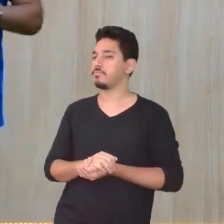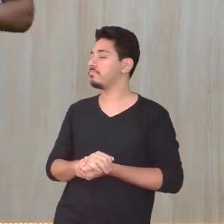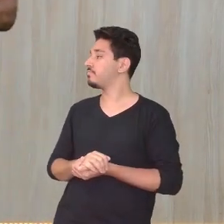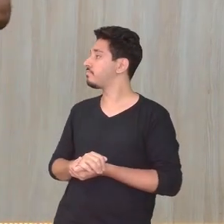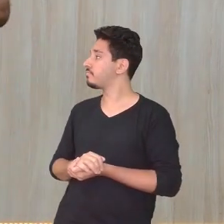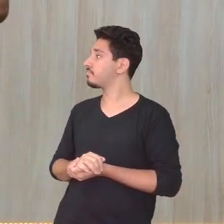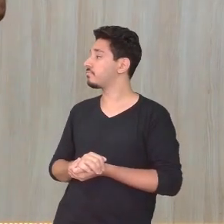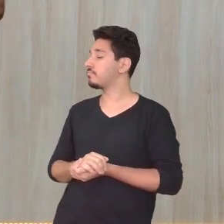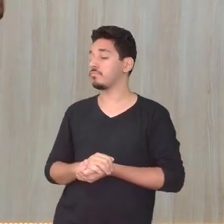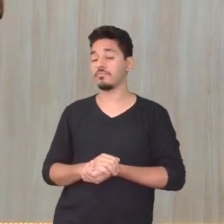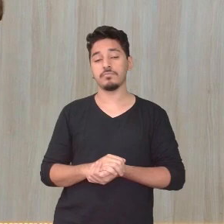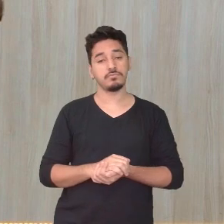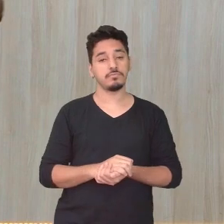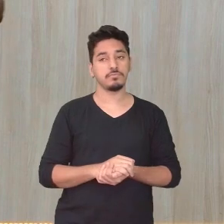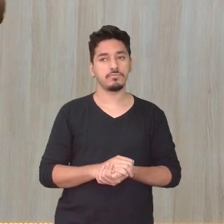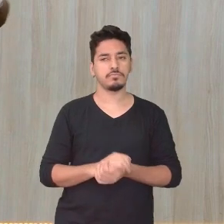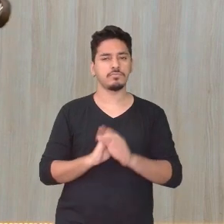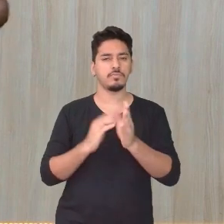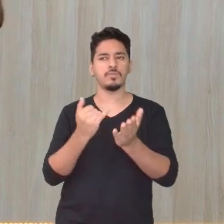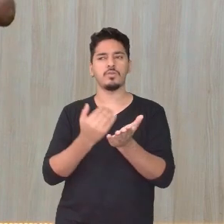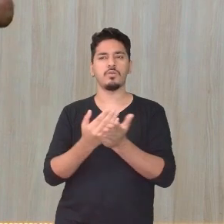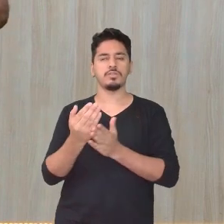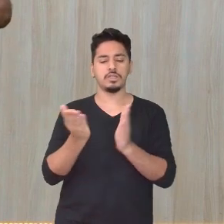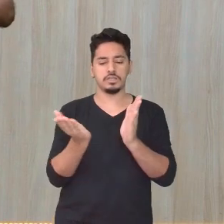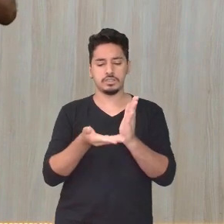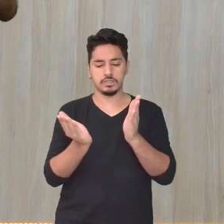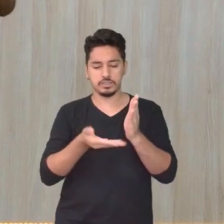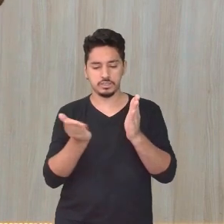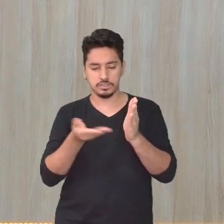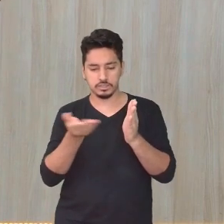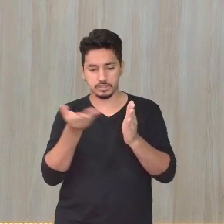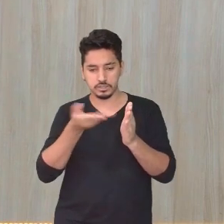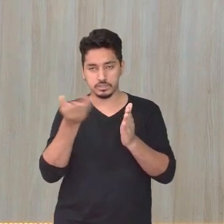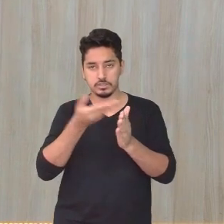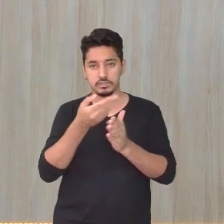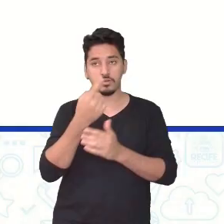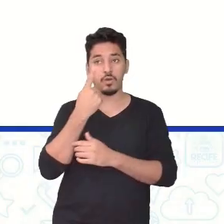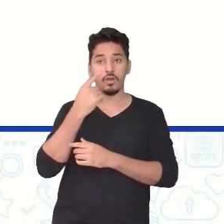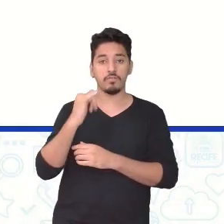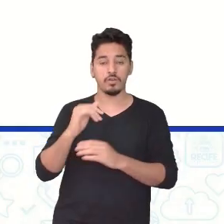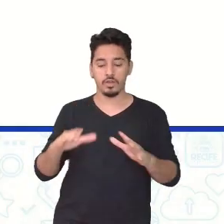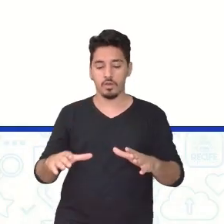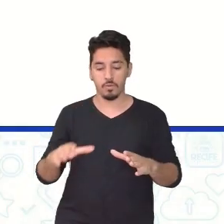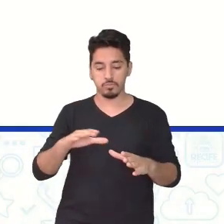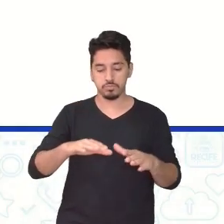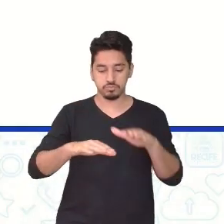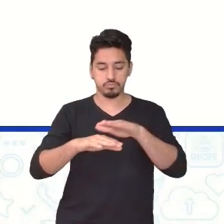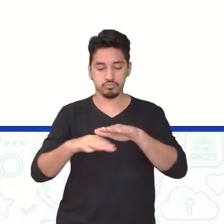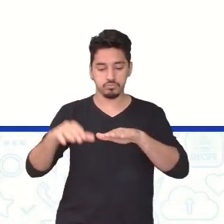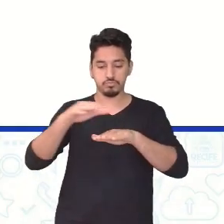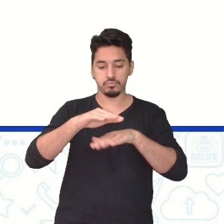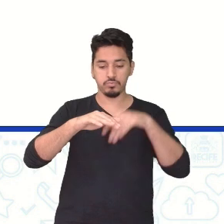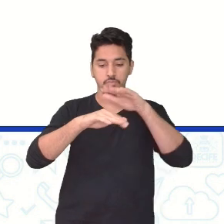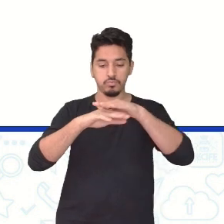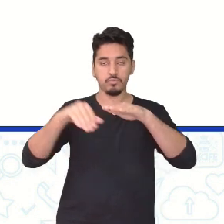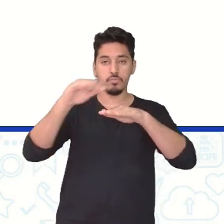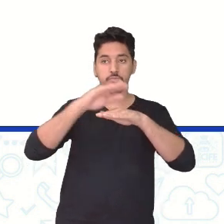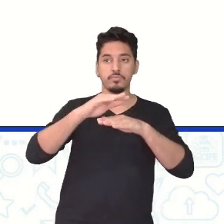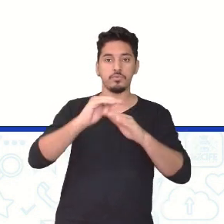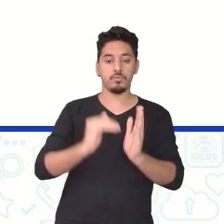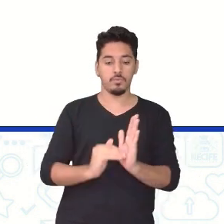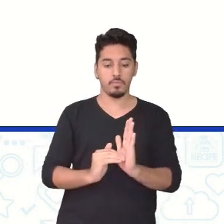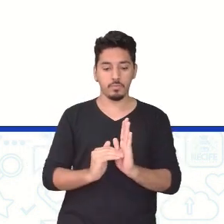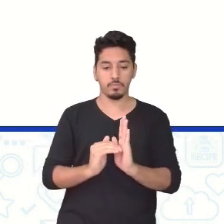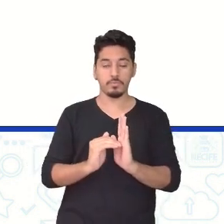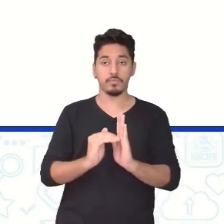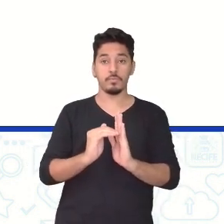aí, ó, você observa. E aí, se eu começar a fatiar, o que acontece? Olha, ó, e vai montando a figura por completo, ó, do pequenininho e vai